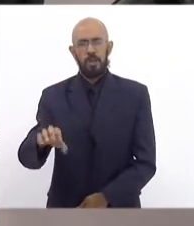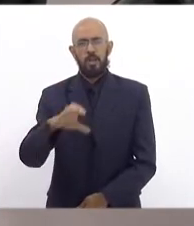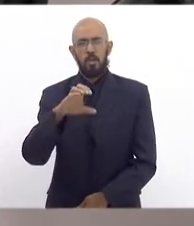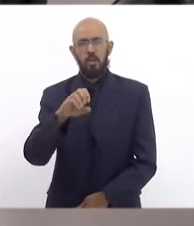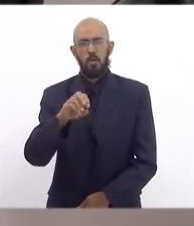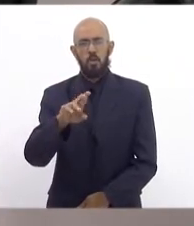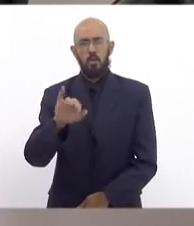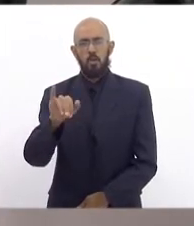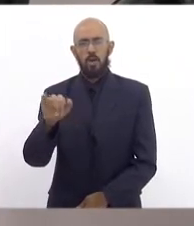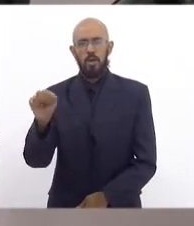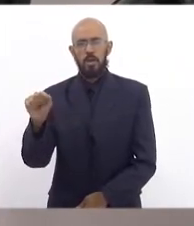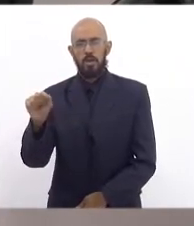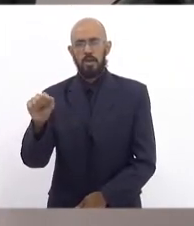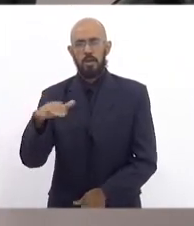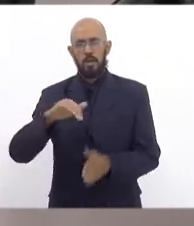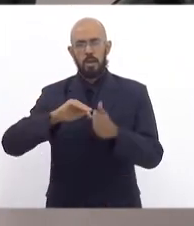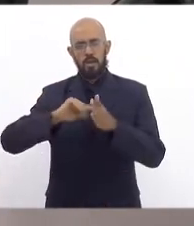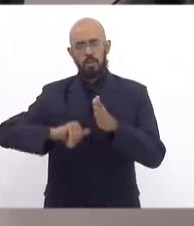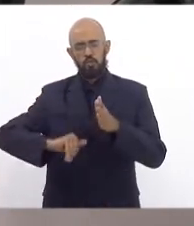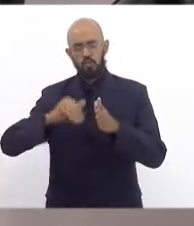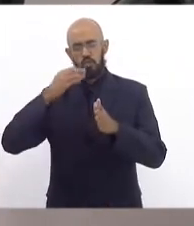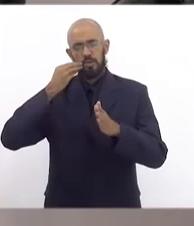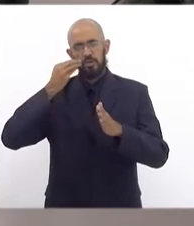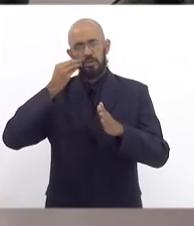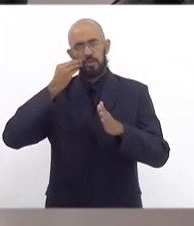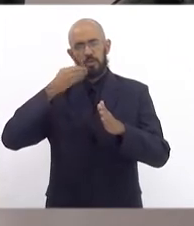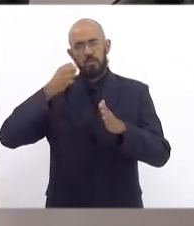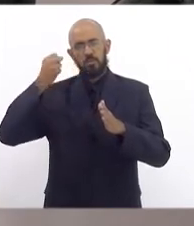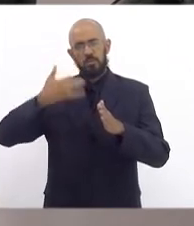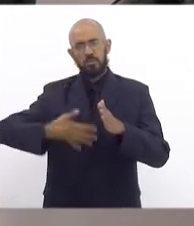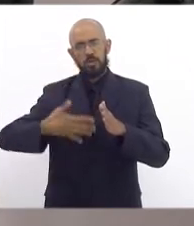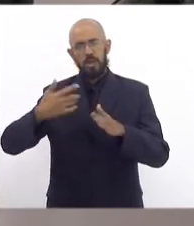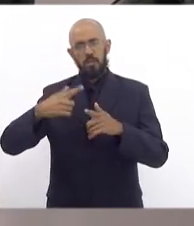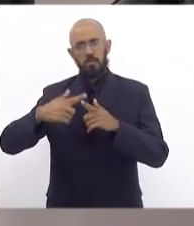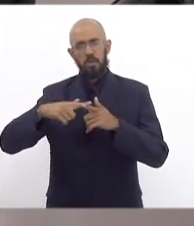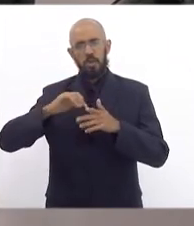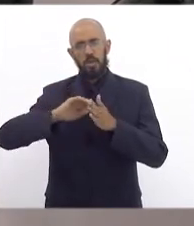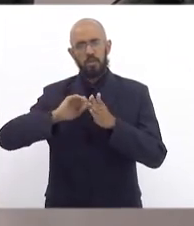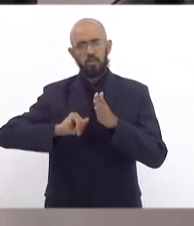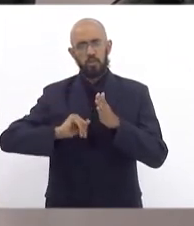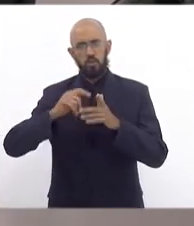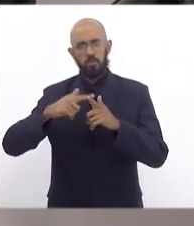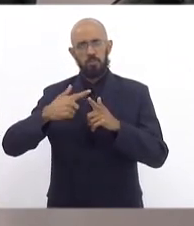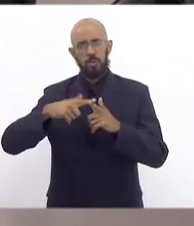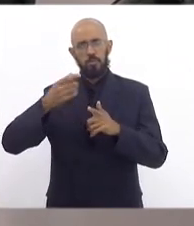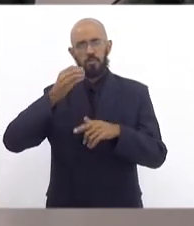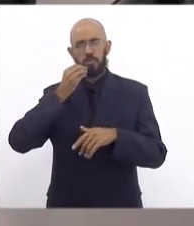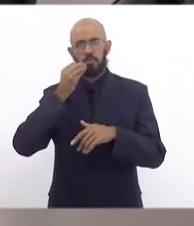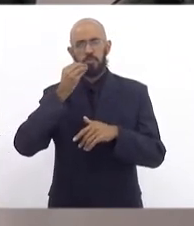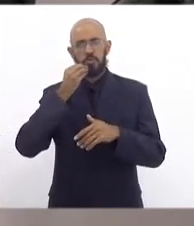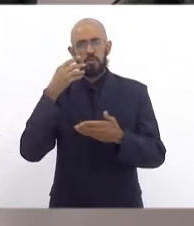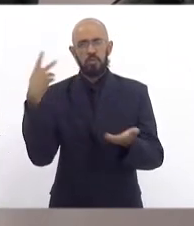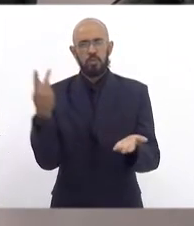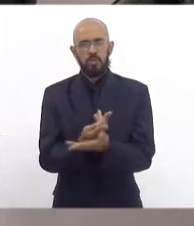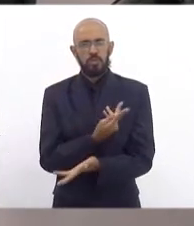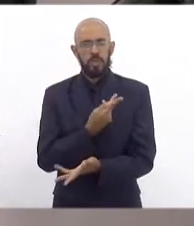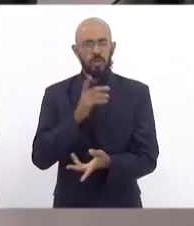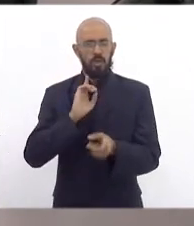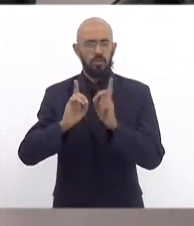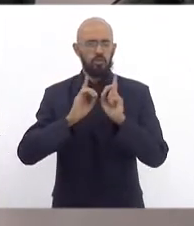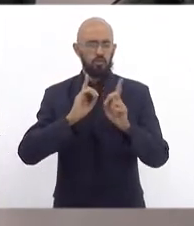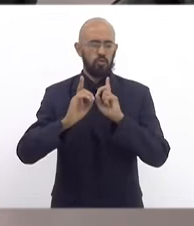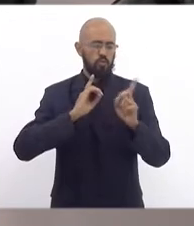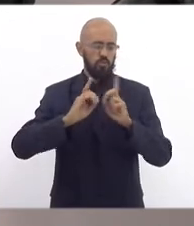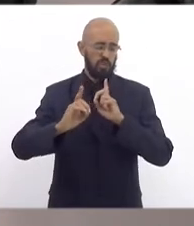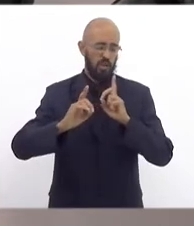tentou me explicar porque que ele tava retirando estamparia porque poderia ver aí grandes polêmicas no